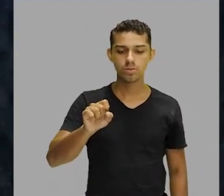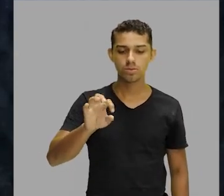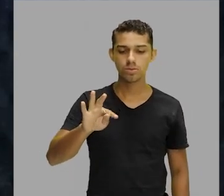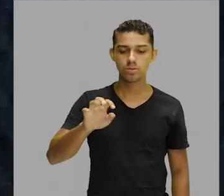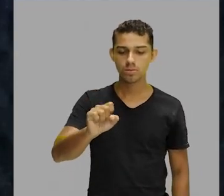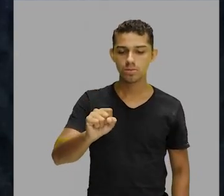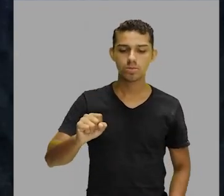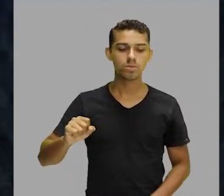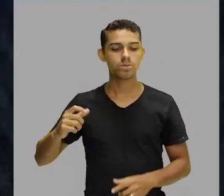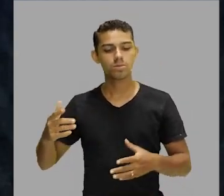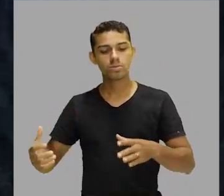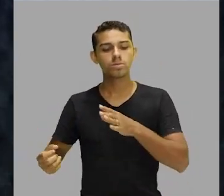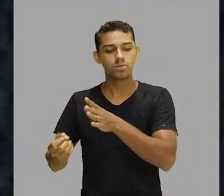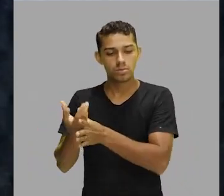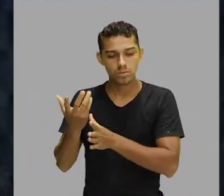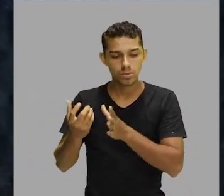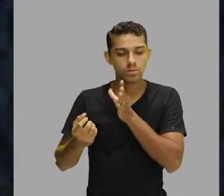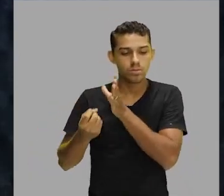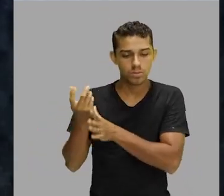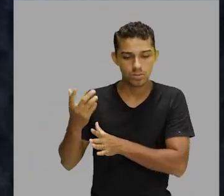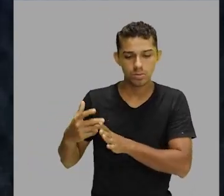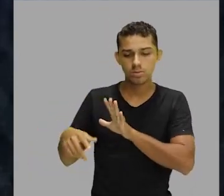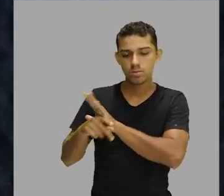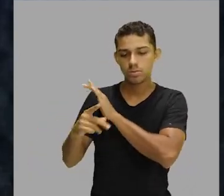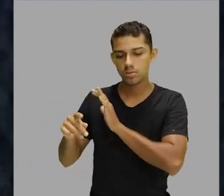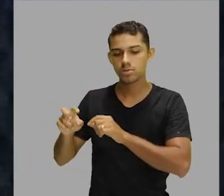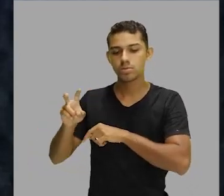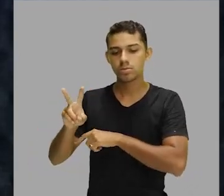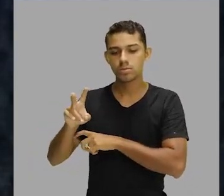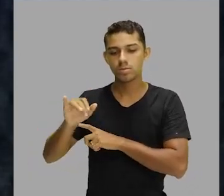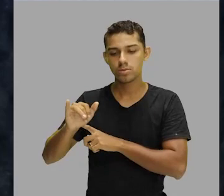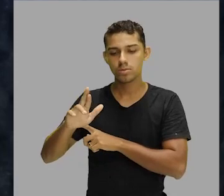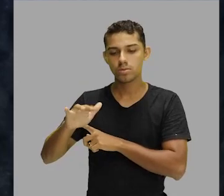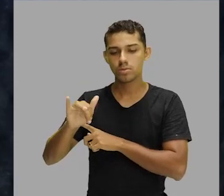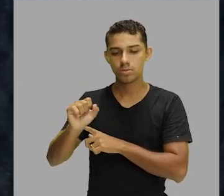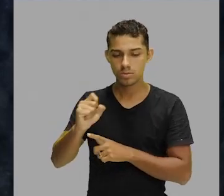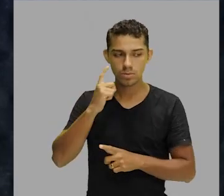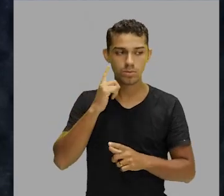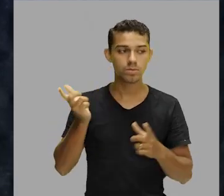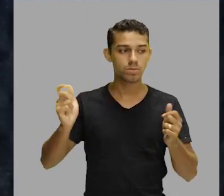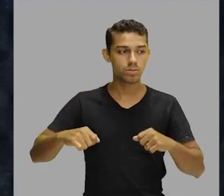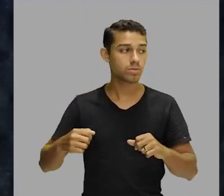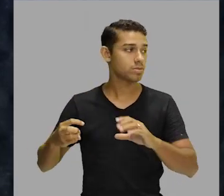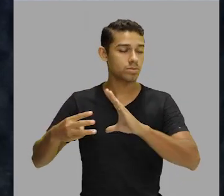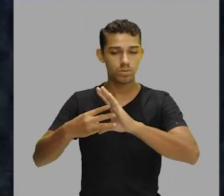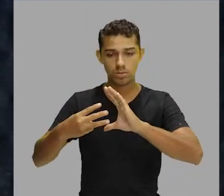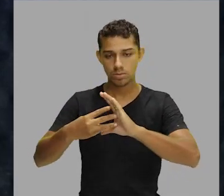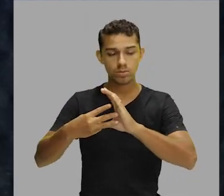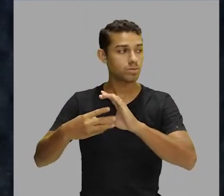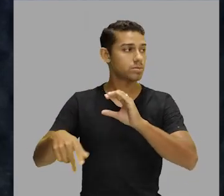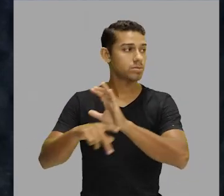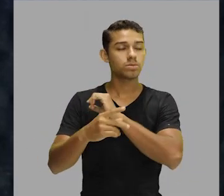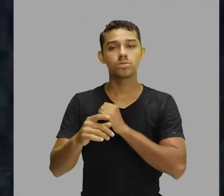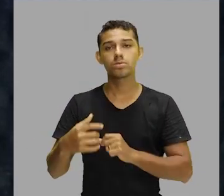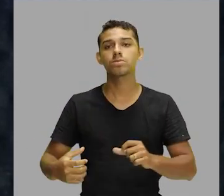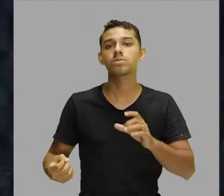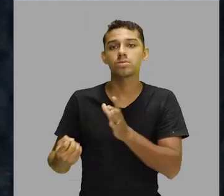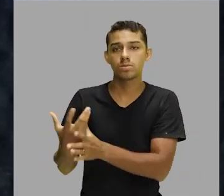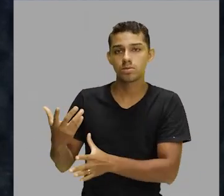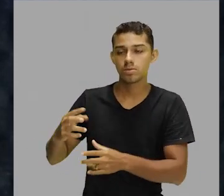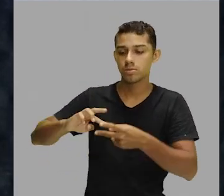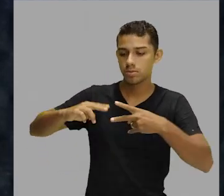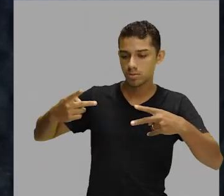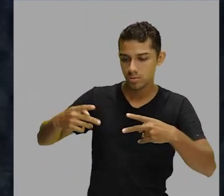célula produza proteínas virais. Então, a célula vai começar a produzir DNA